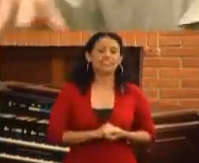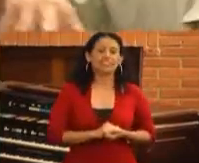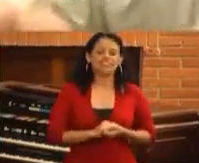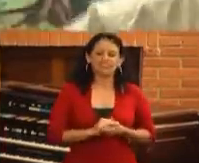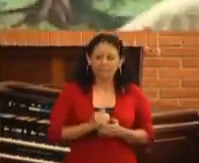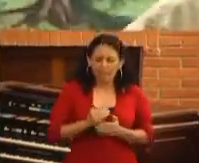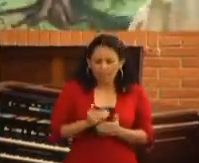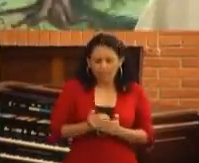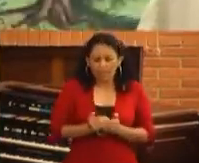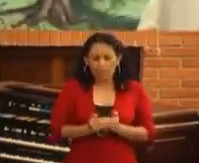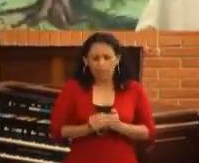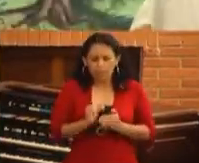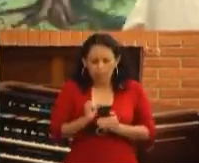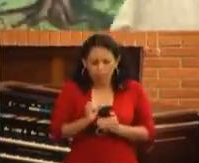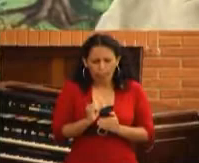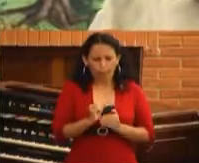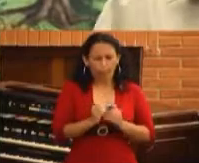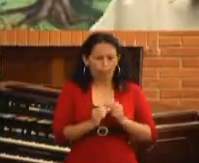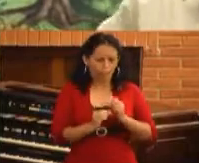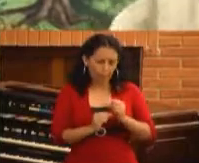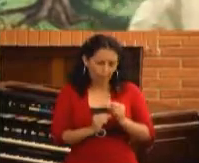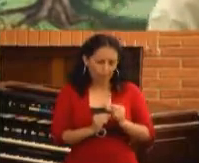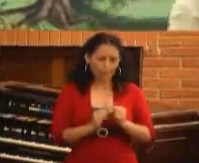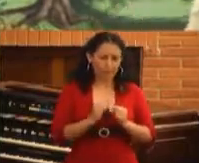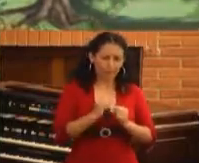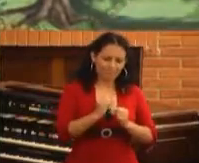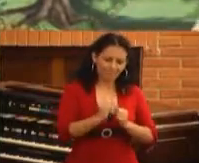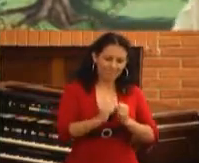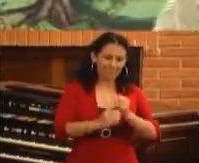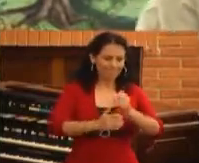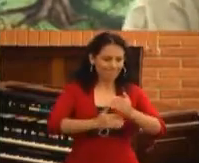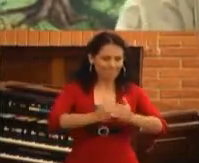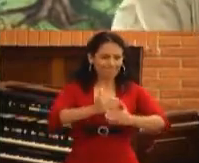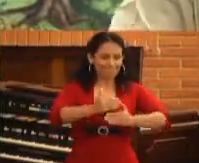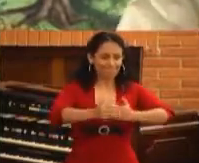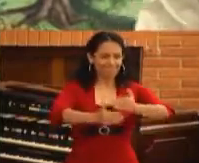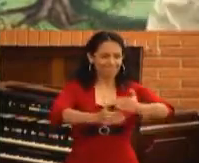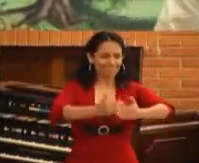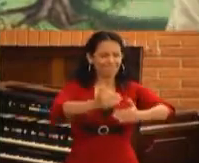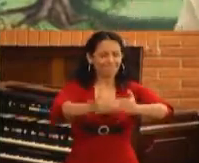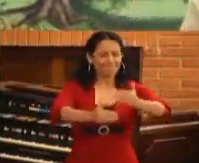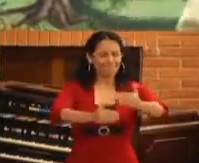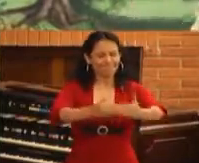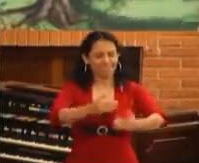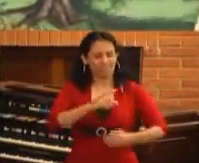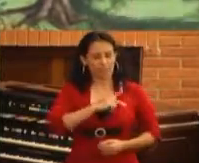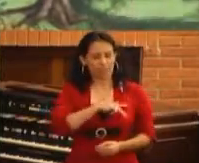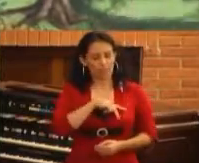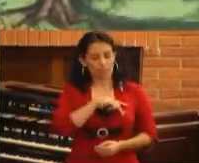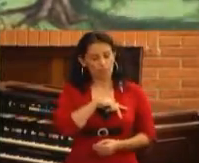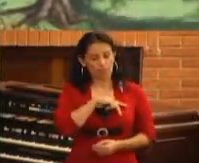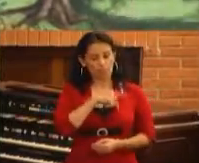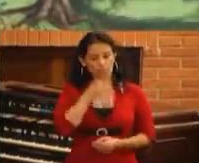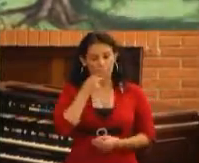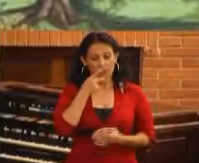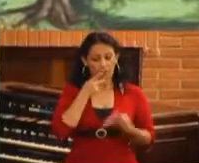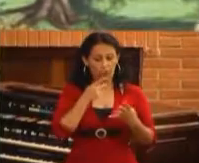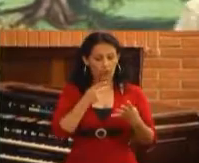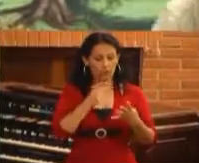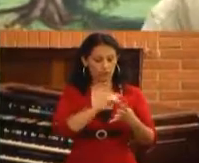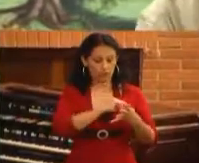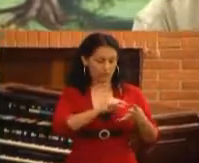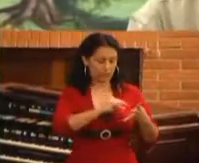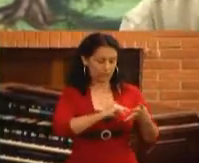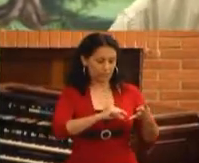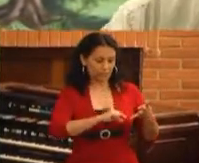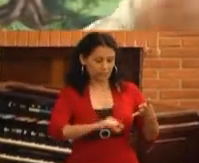e vai crescendo. Paulo, nesse texto, ele fala em 4 versículos, Cristo, Cristo, Cristo, Cristo.